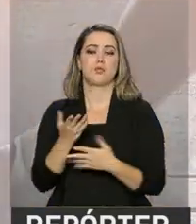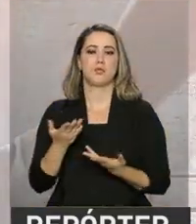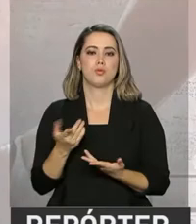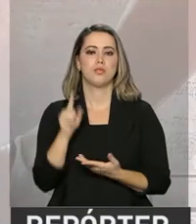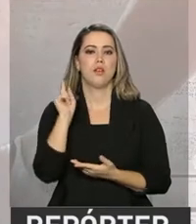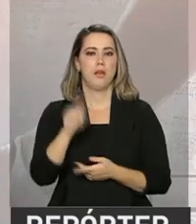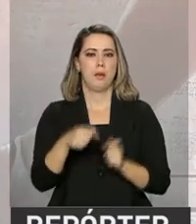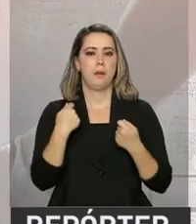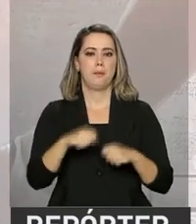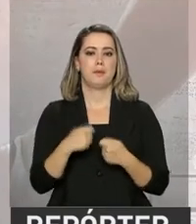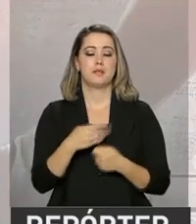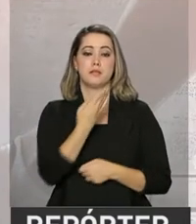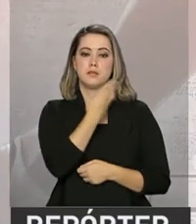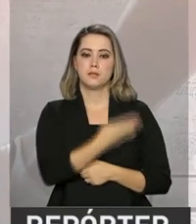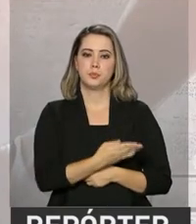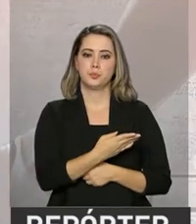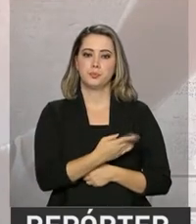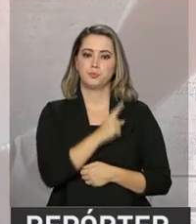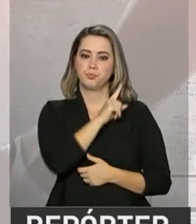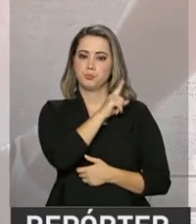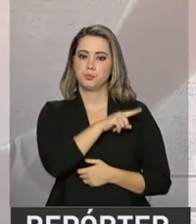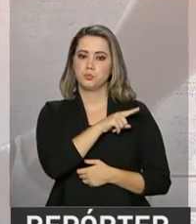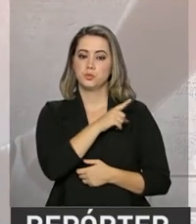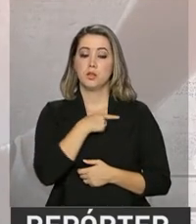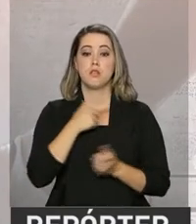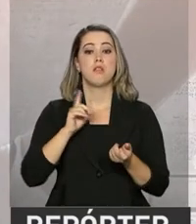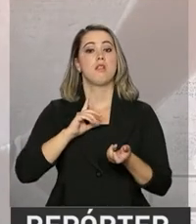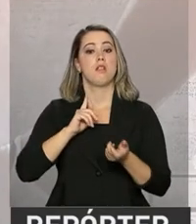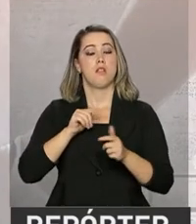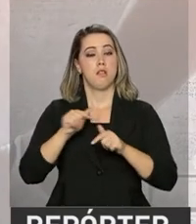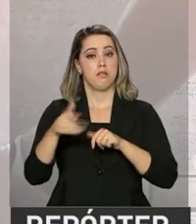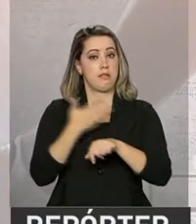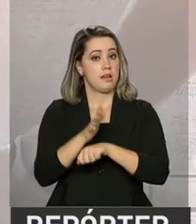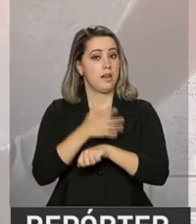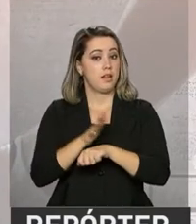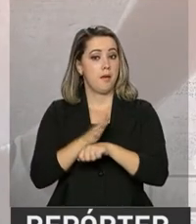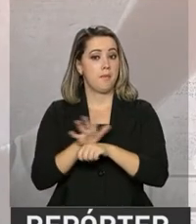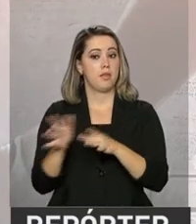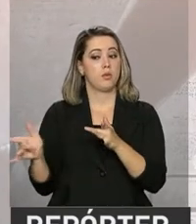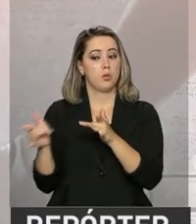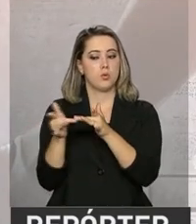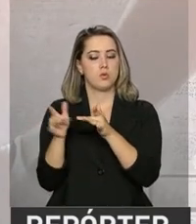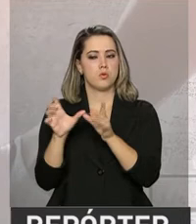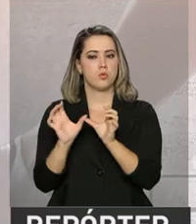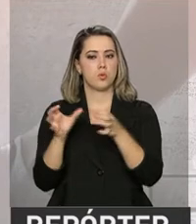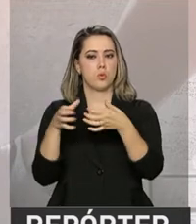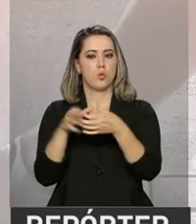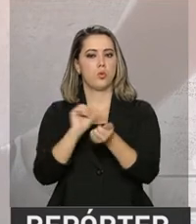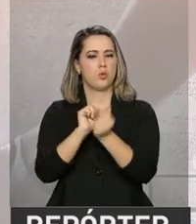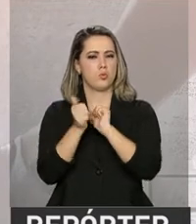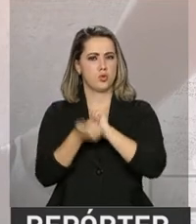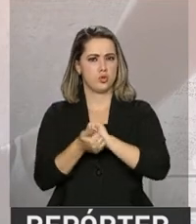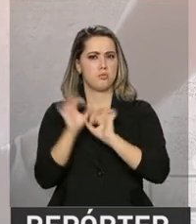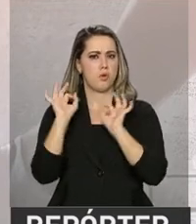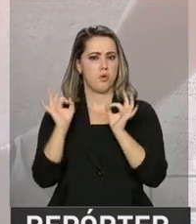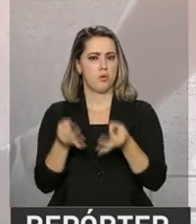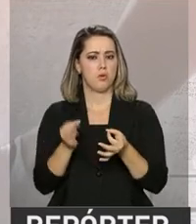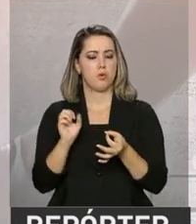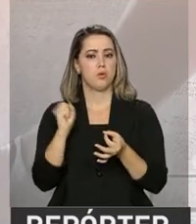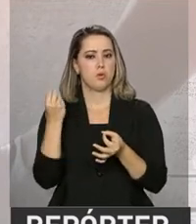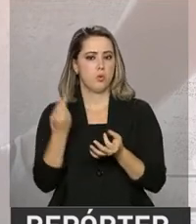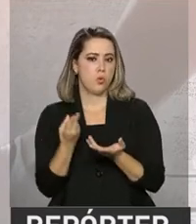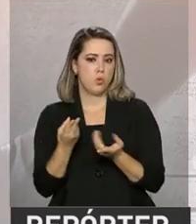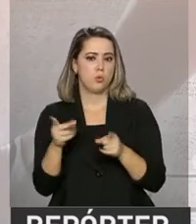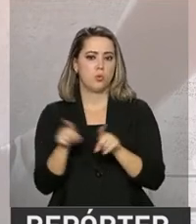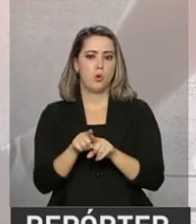para concorrer à bolsa estar em plena atividade vinculado a uma entidade de prática esportiva ou alguma